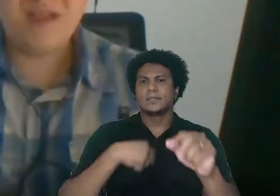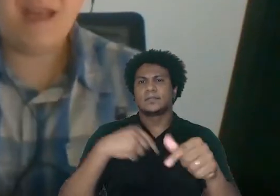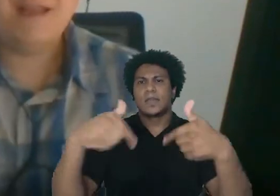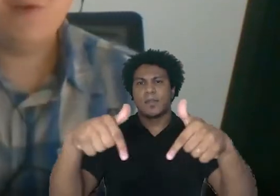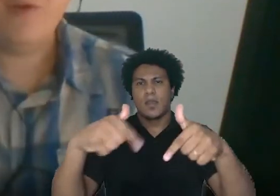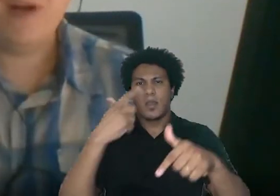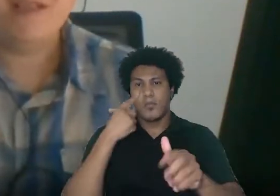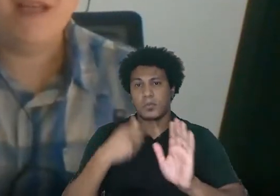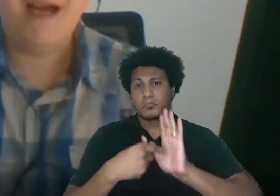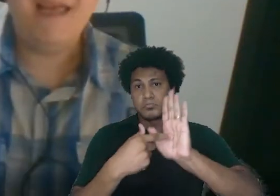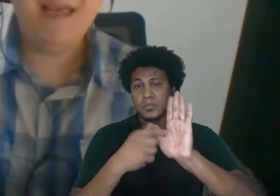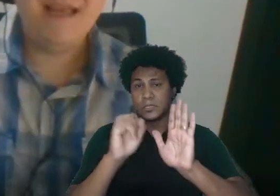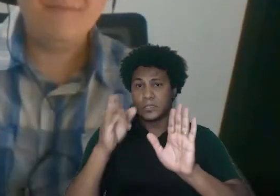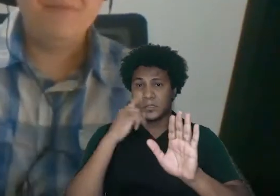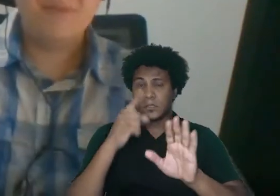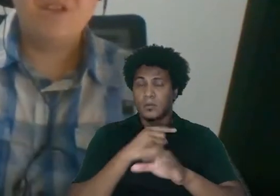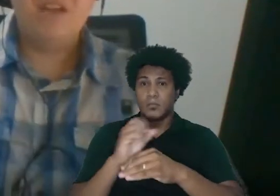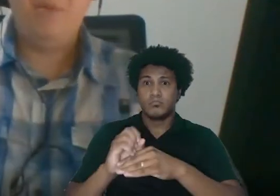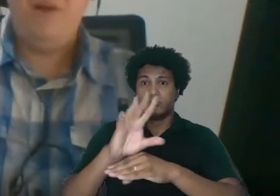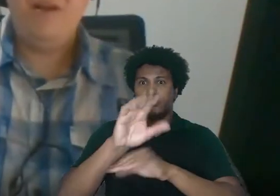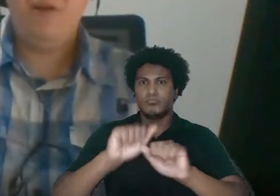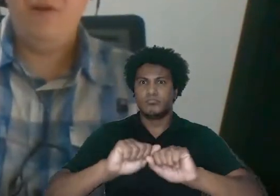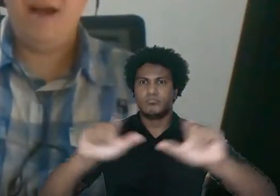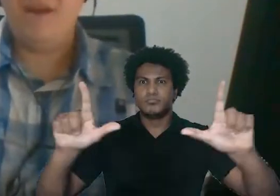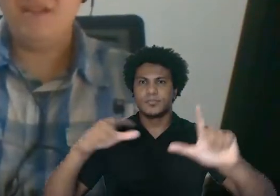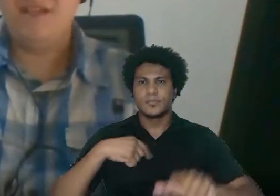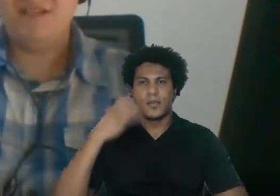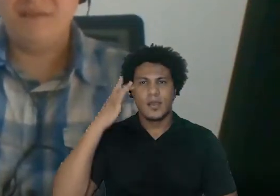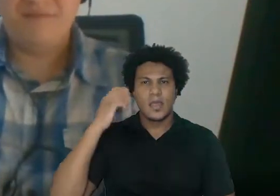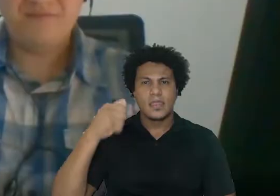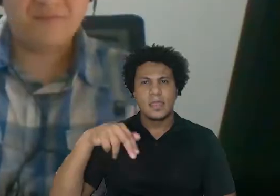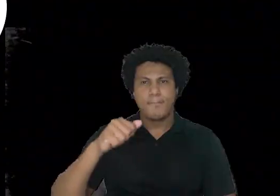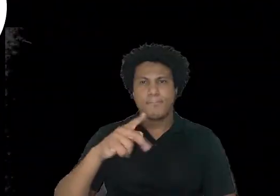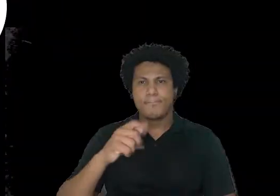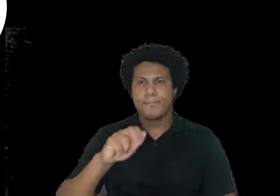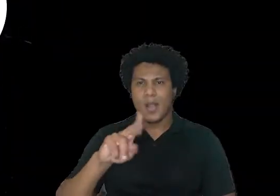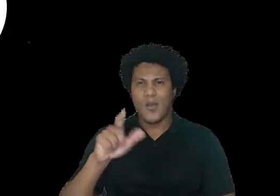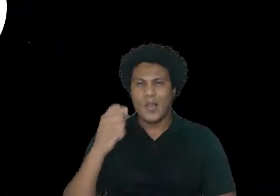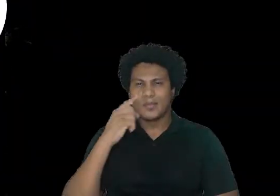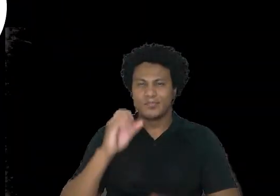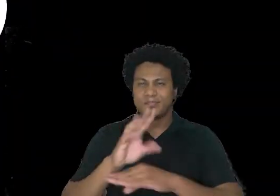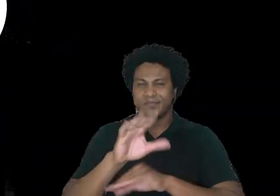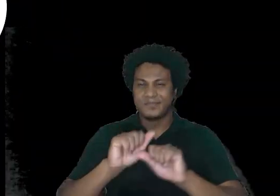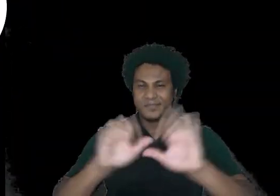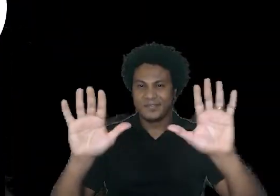vocês puderem, então, compartilhar aí, acho que a Ana Paula vai colocar para a gente. Ok.